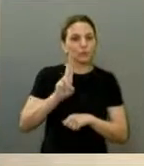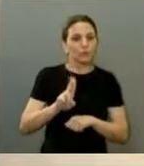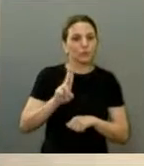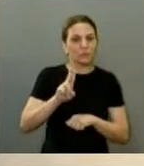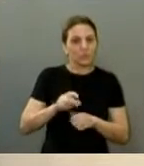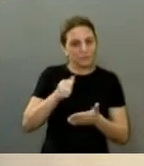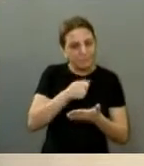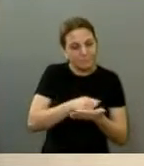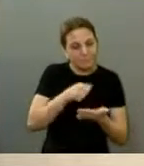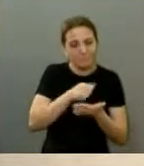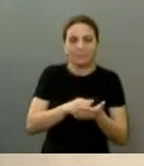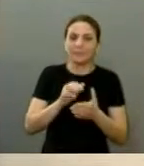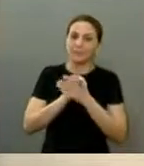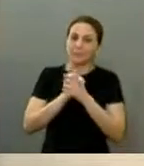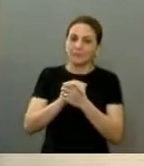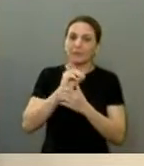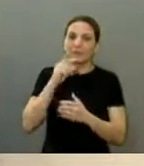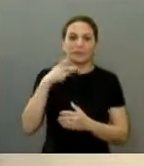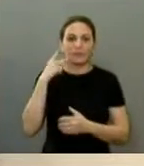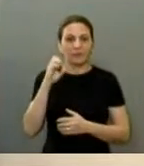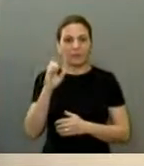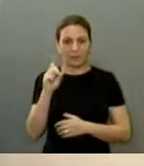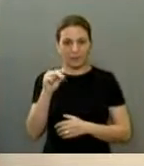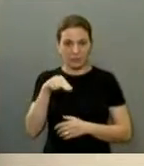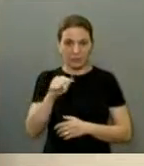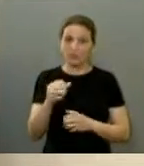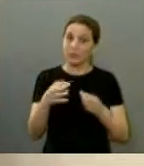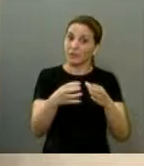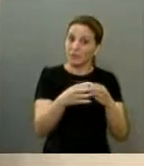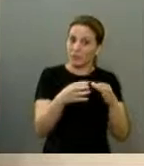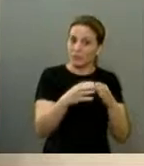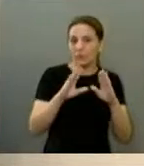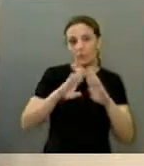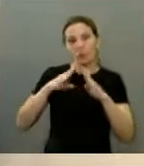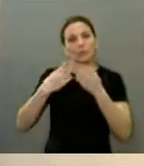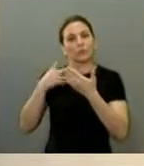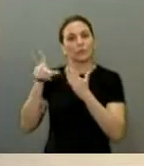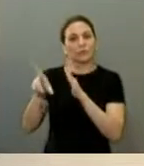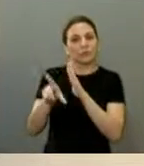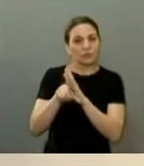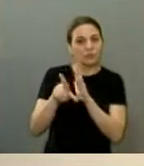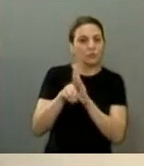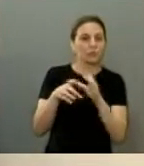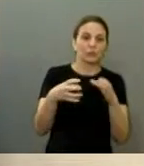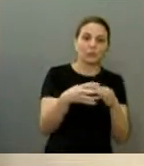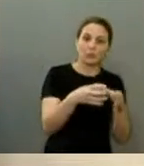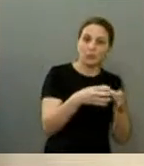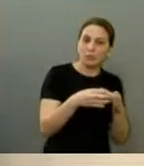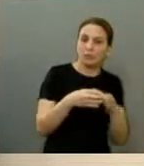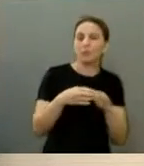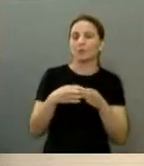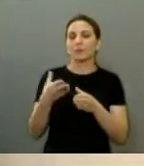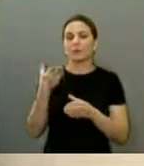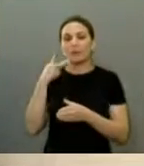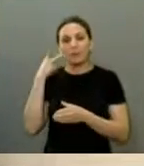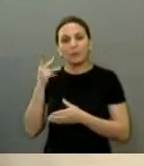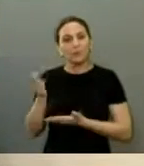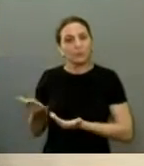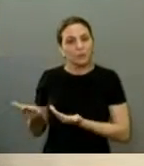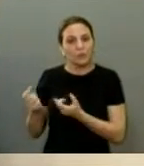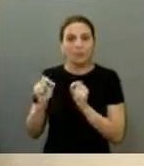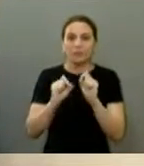meus parabéns à vereadora, meus parabéns à equipe que ela apresentou aqui no dia. Então, é uma